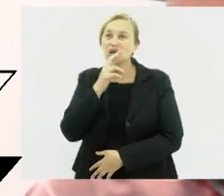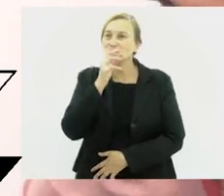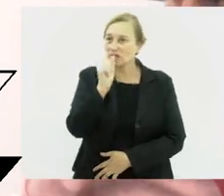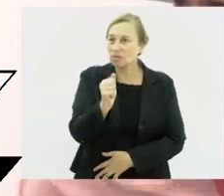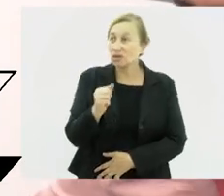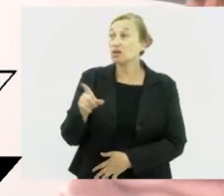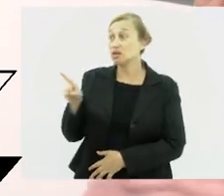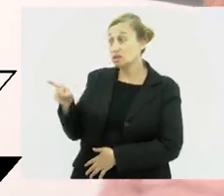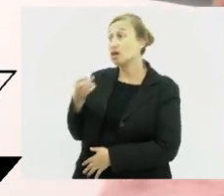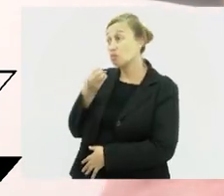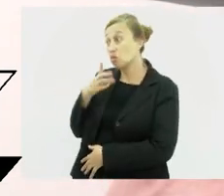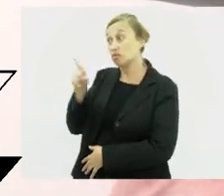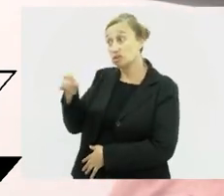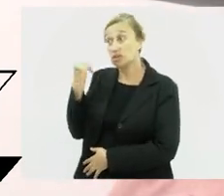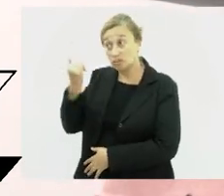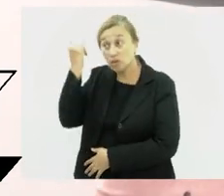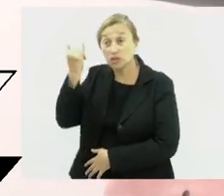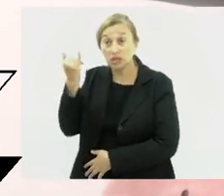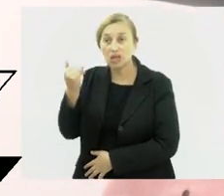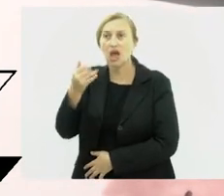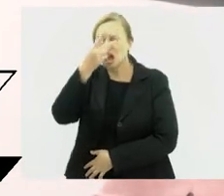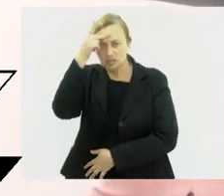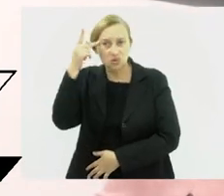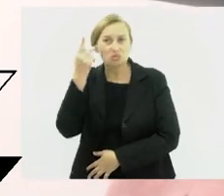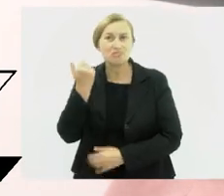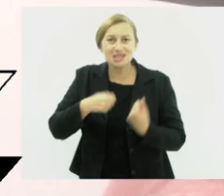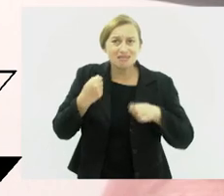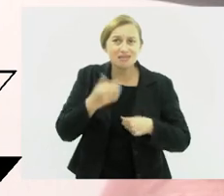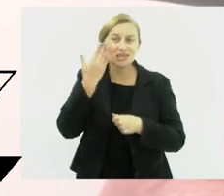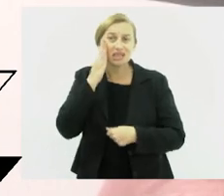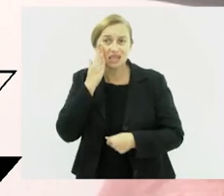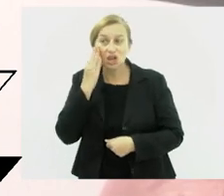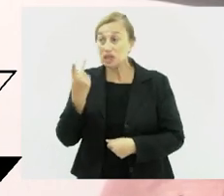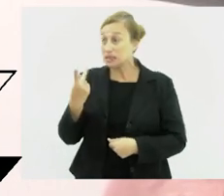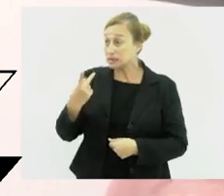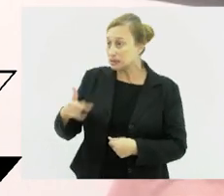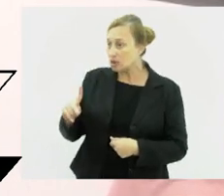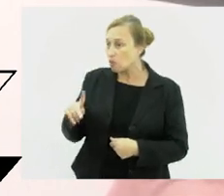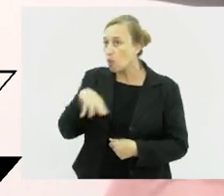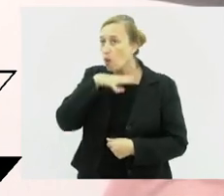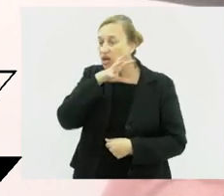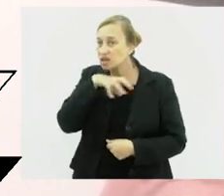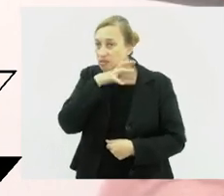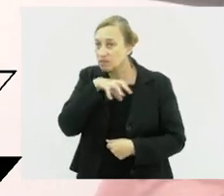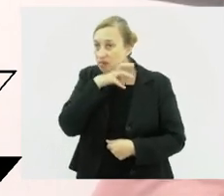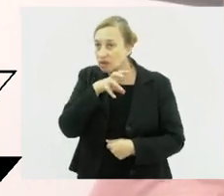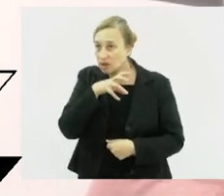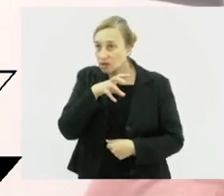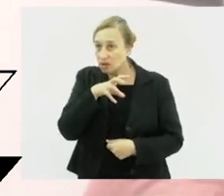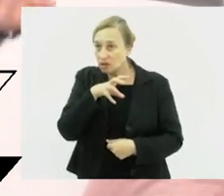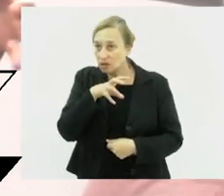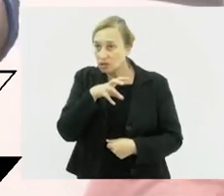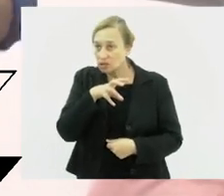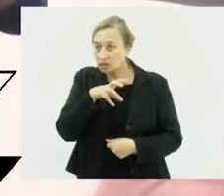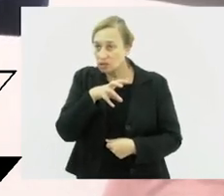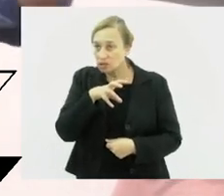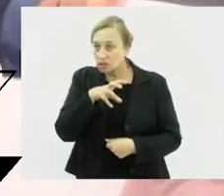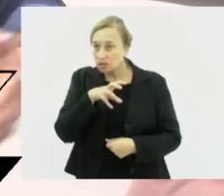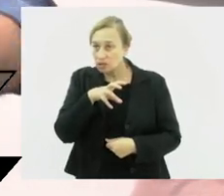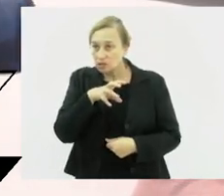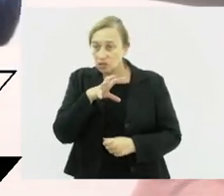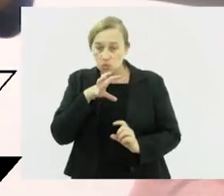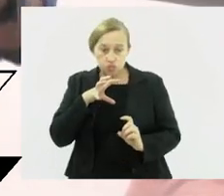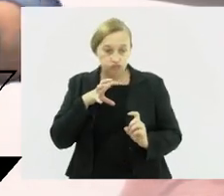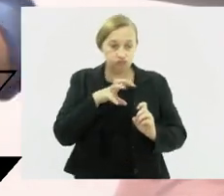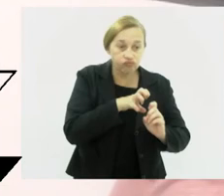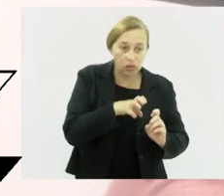é muito importante. As pessoas precisam entender que se o seu animal provocar lesão corporal gravíssima de